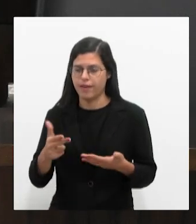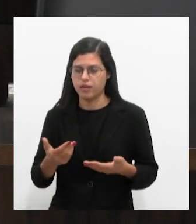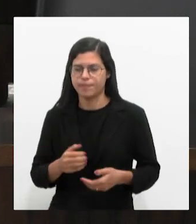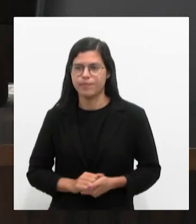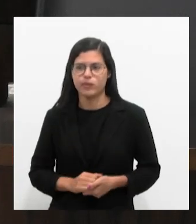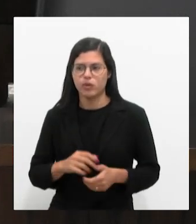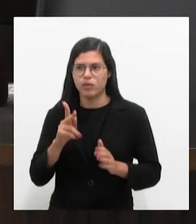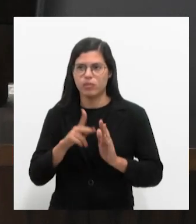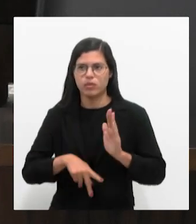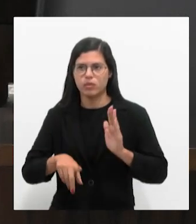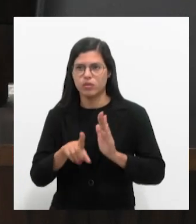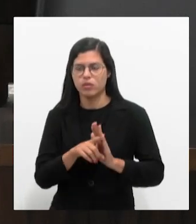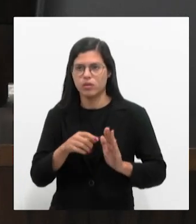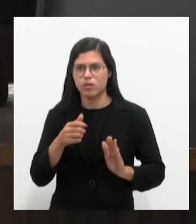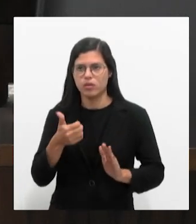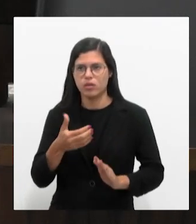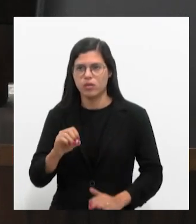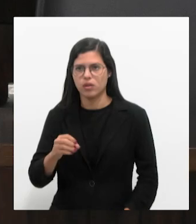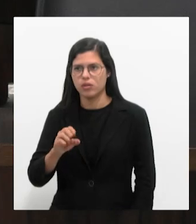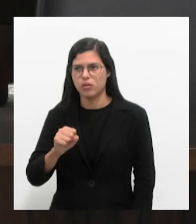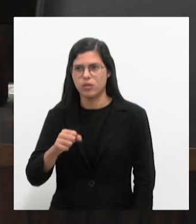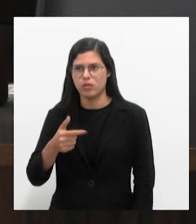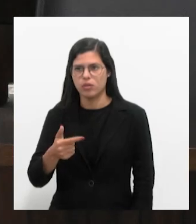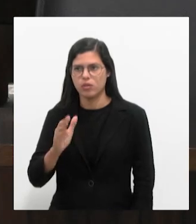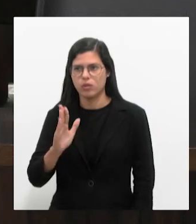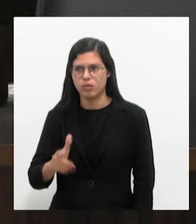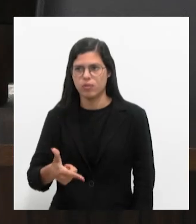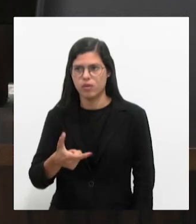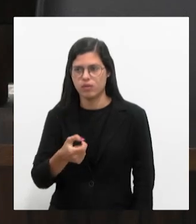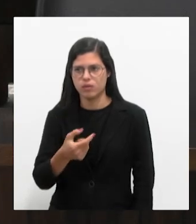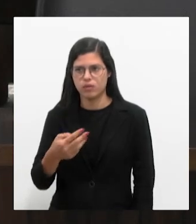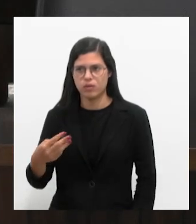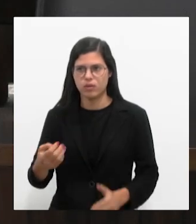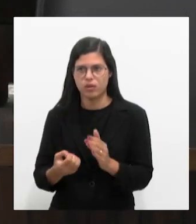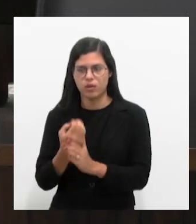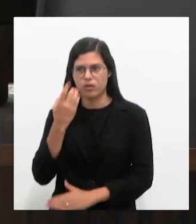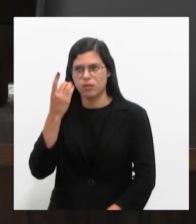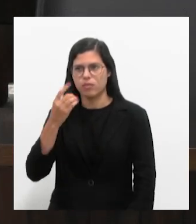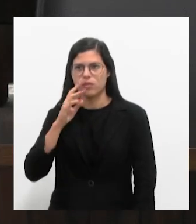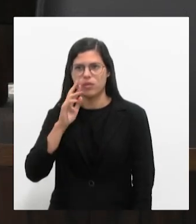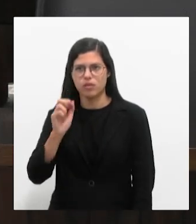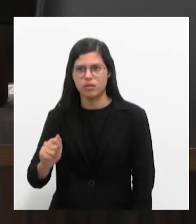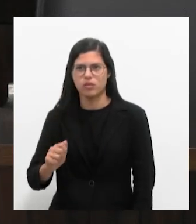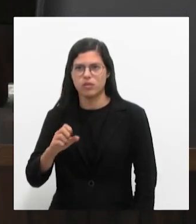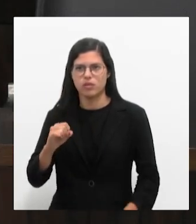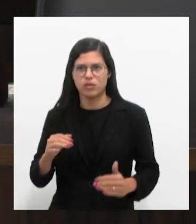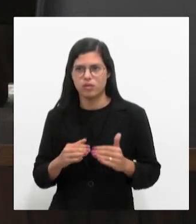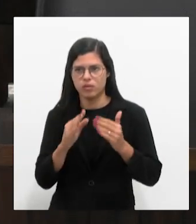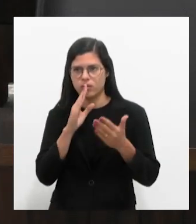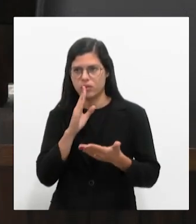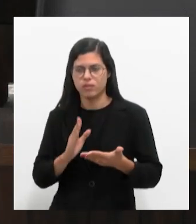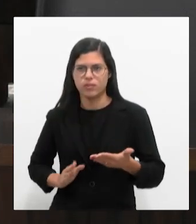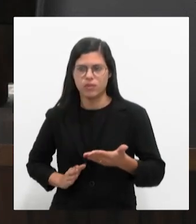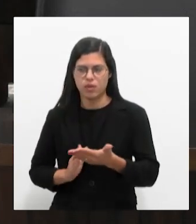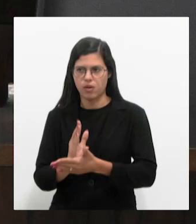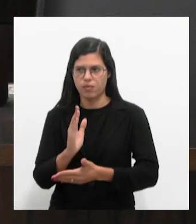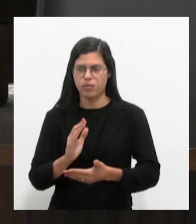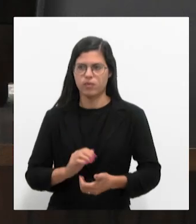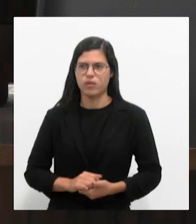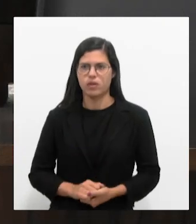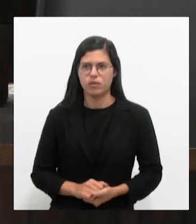Projeto de lei número 1088 de 2023, deputado Rodrigo Amorim. Os senhores que aprovam, permaneçam como